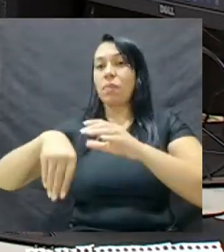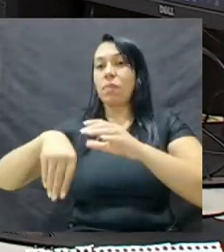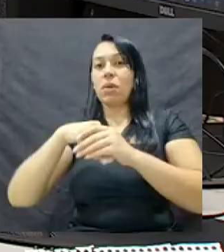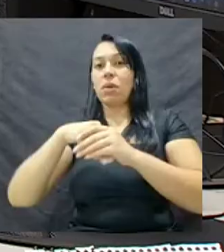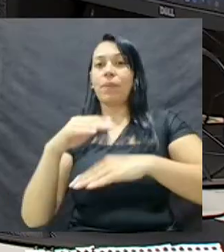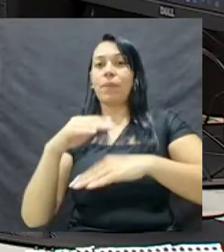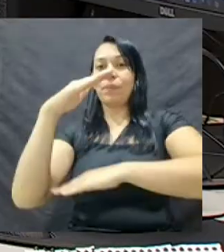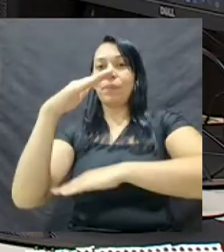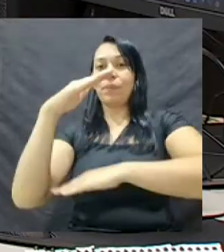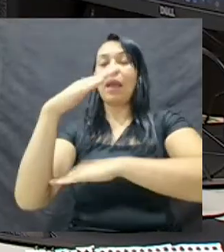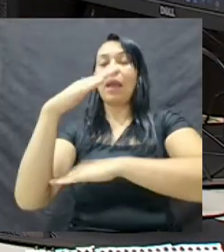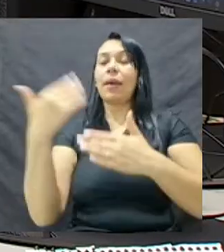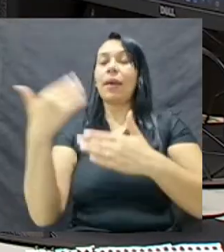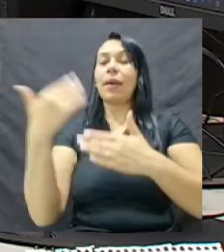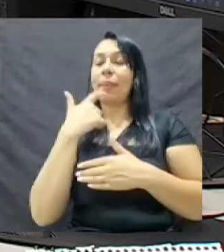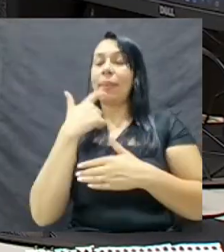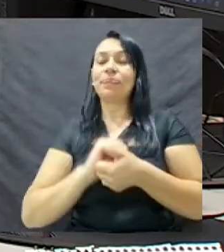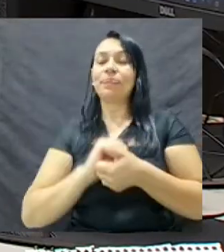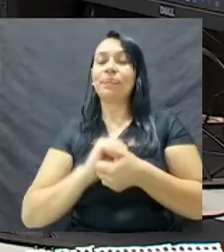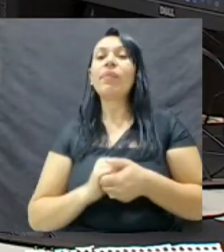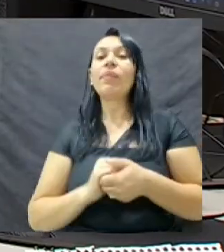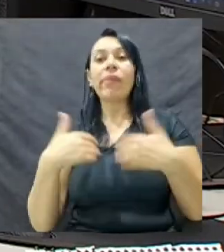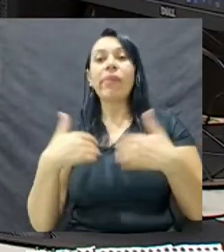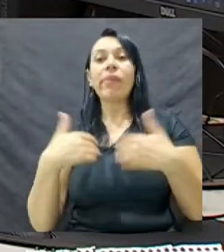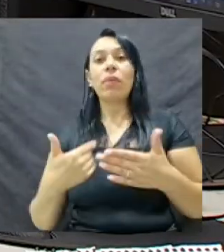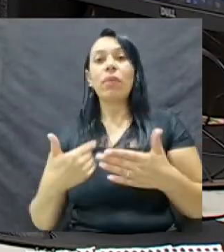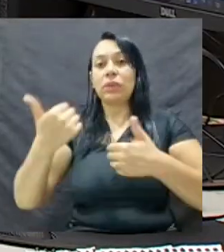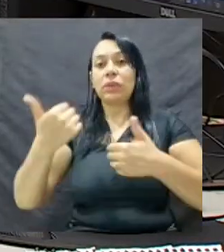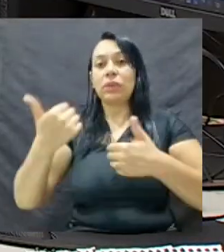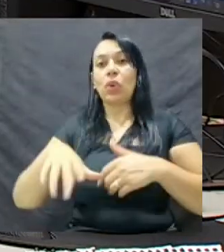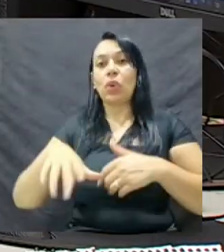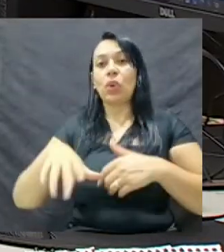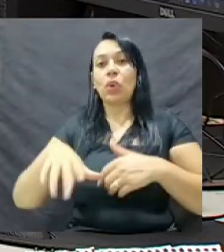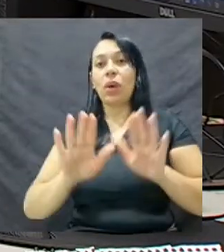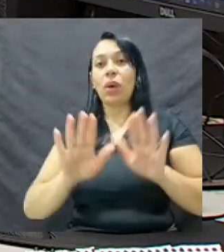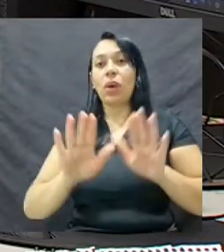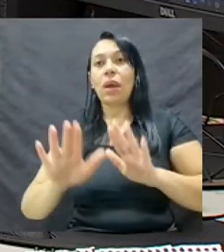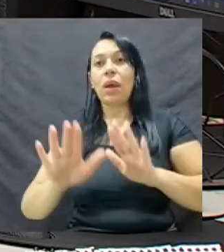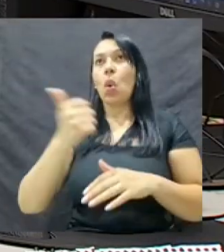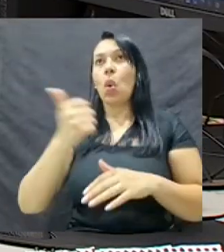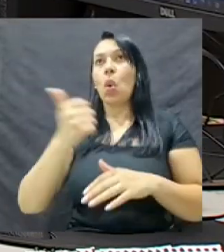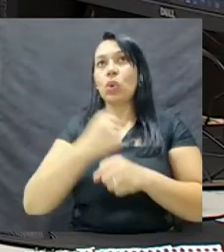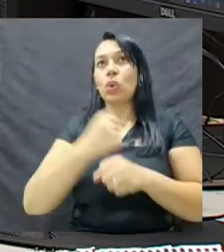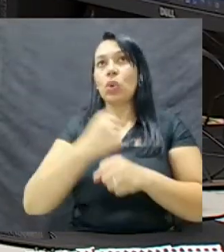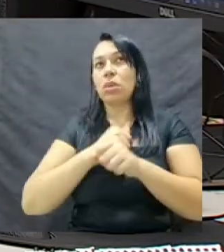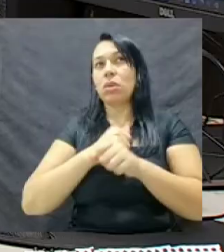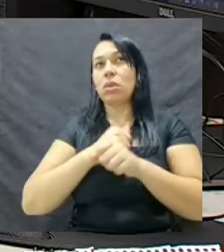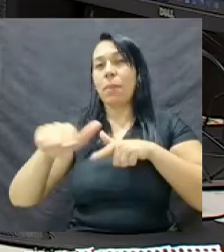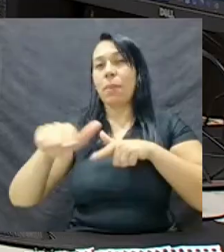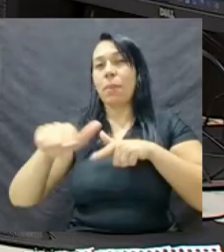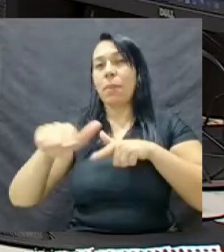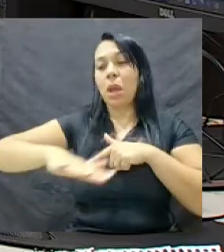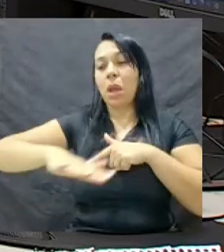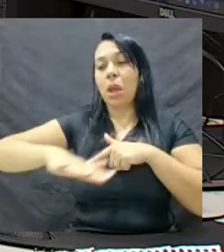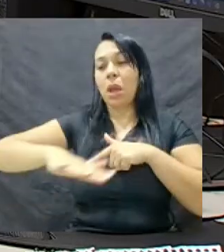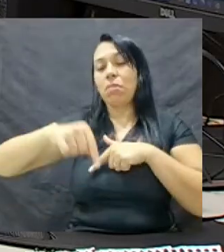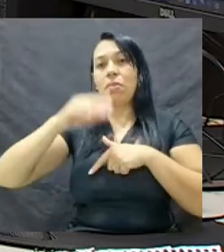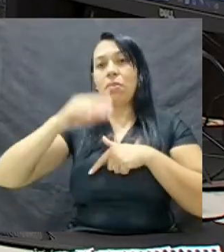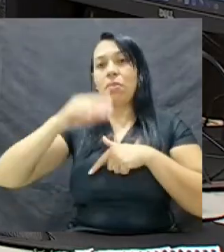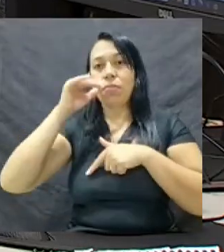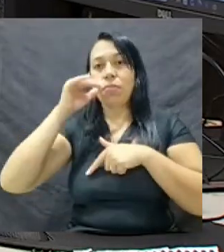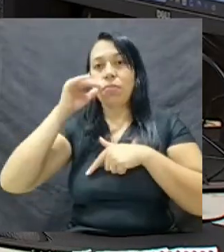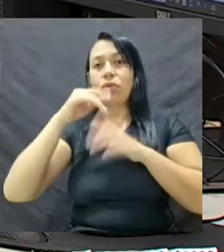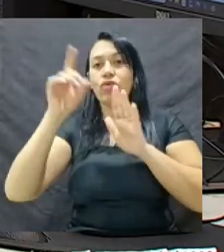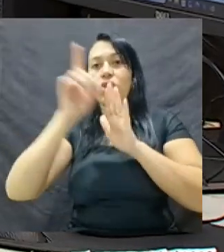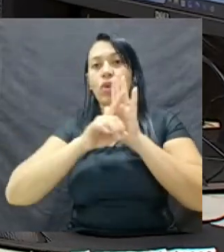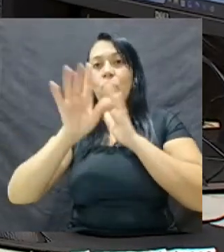Estou aqui na Câmara há cerca de 11 anos, um pouco mais de 11 anos. Então, como diretor-geral, há mais de 3 anos